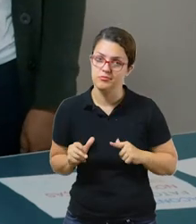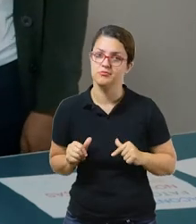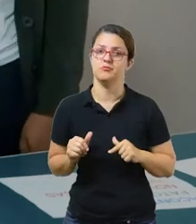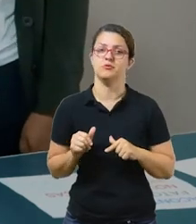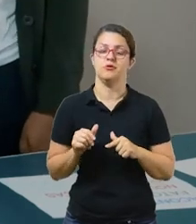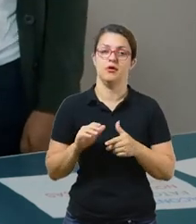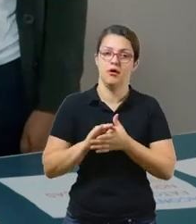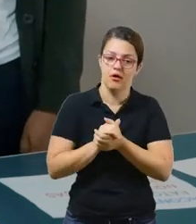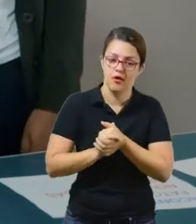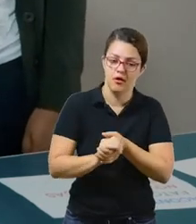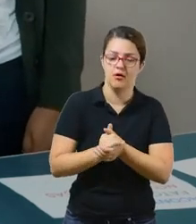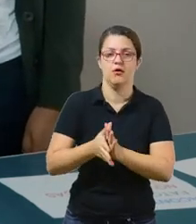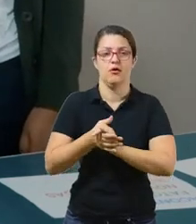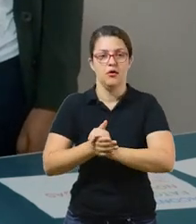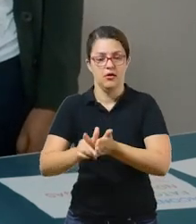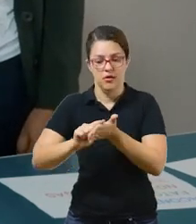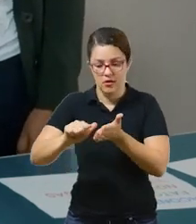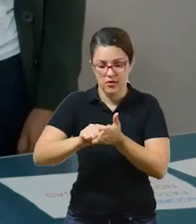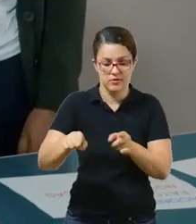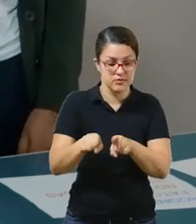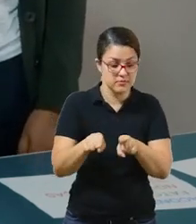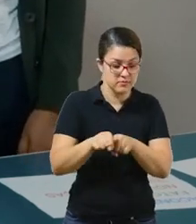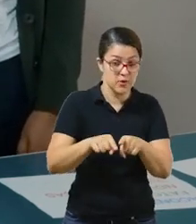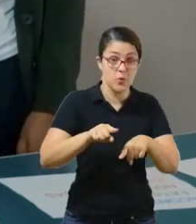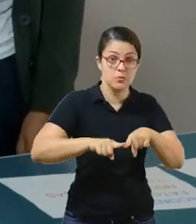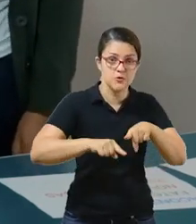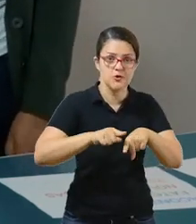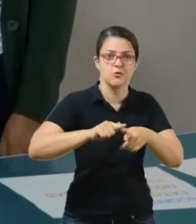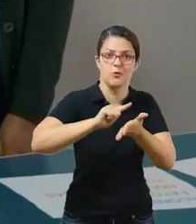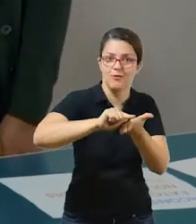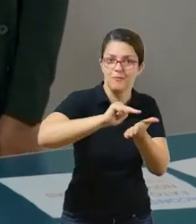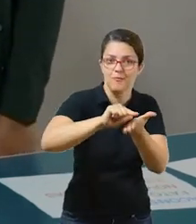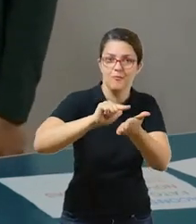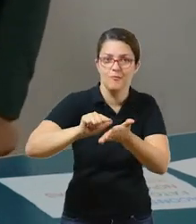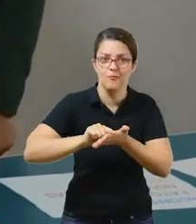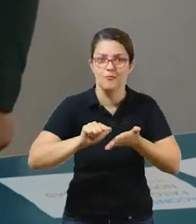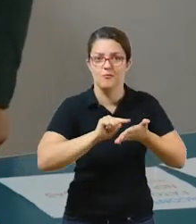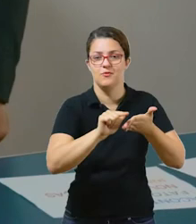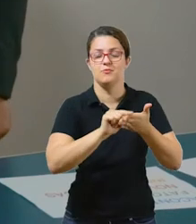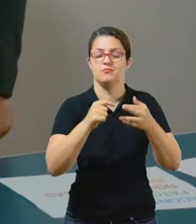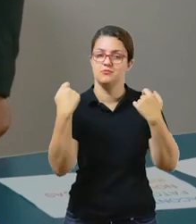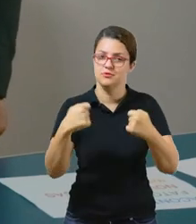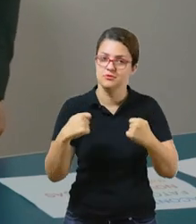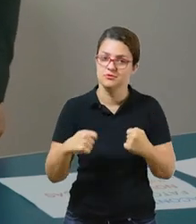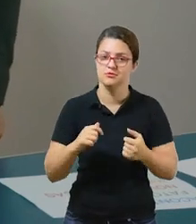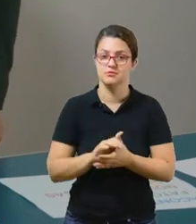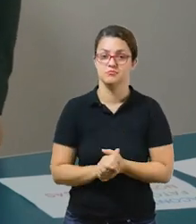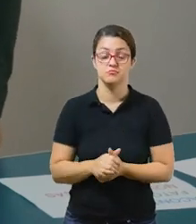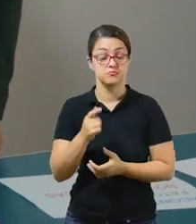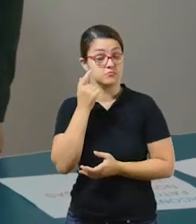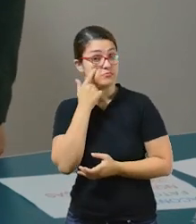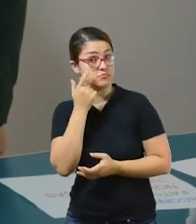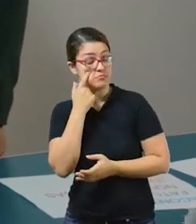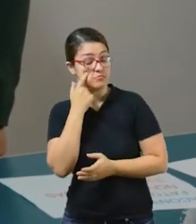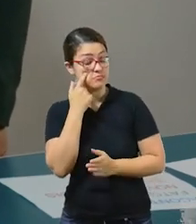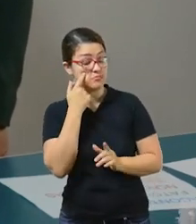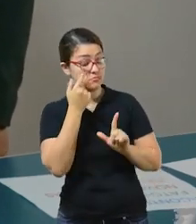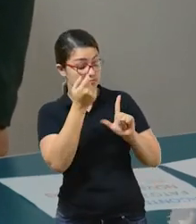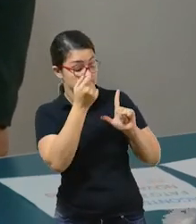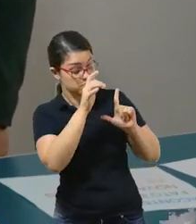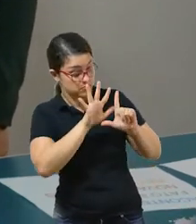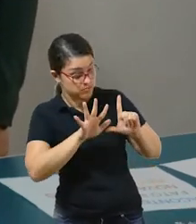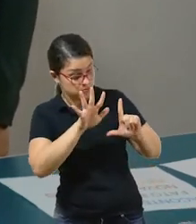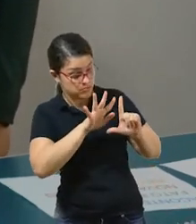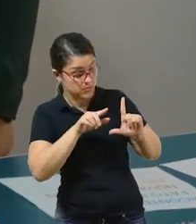mãos, higienizar os objetos, certo? Então, aqui, a gente está vendo na imagem 1,